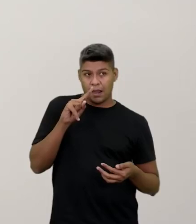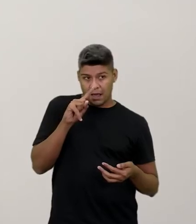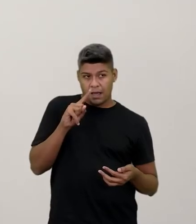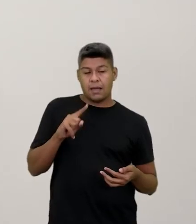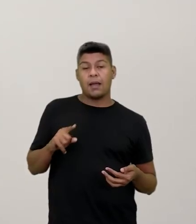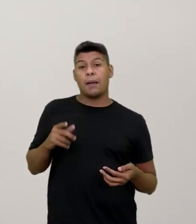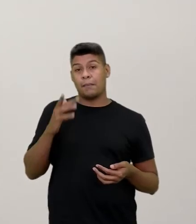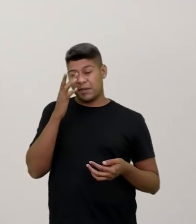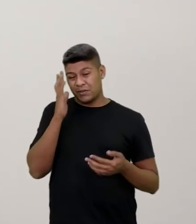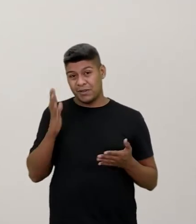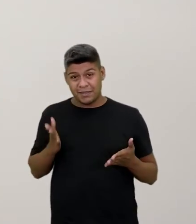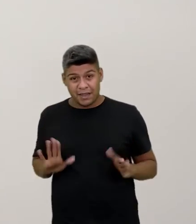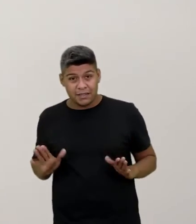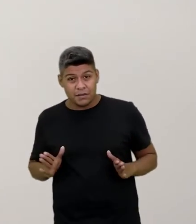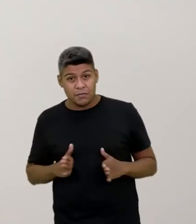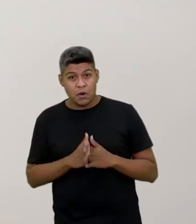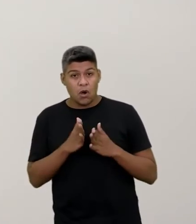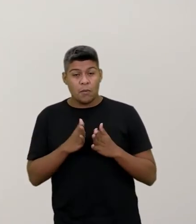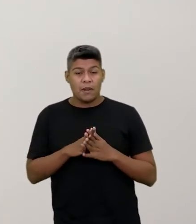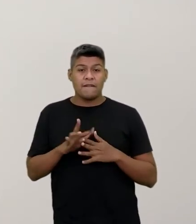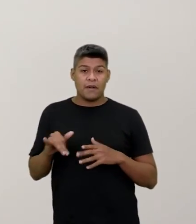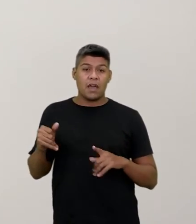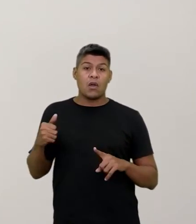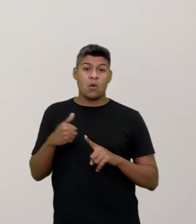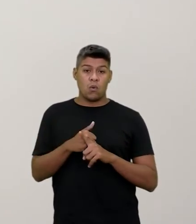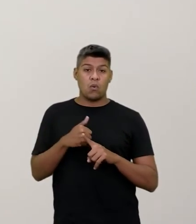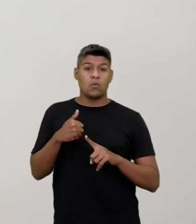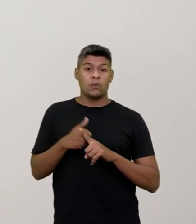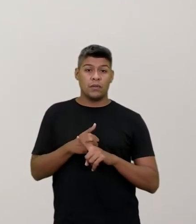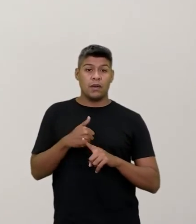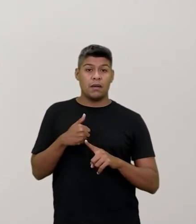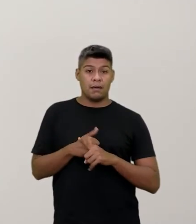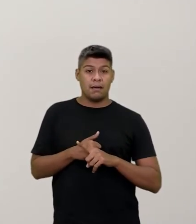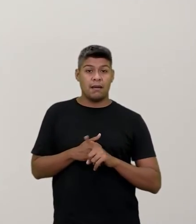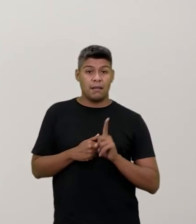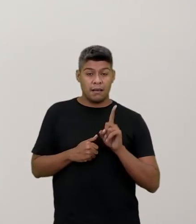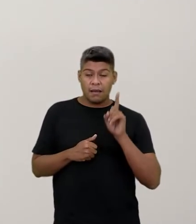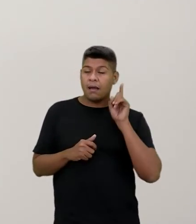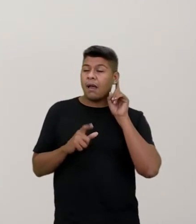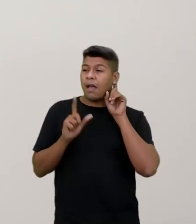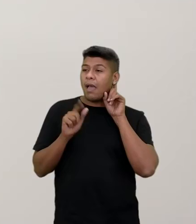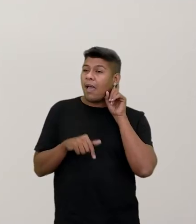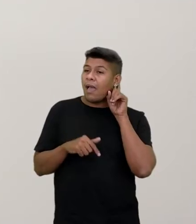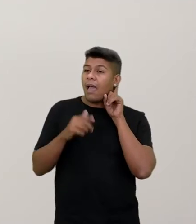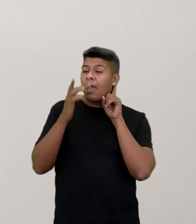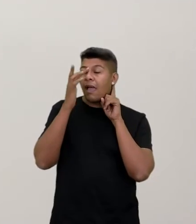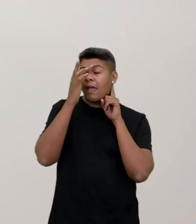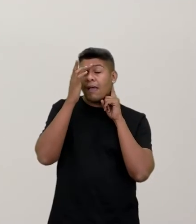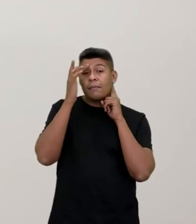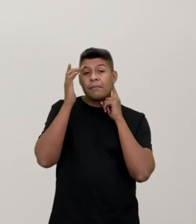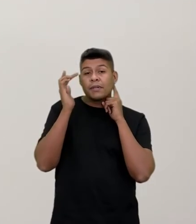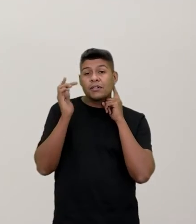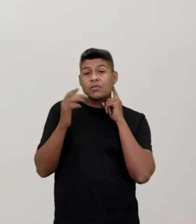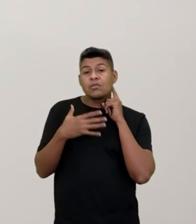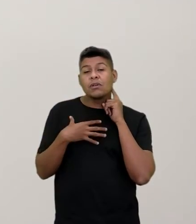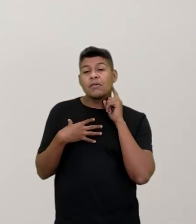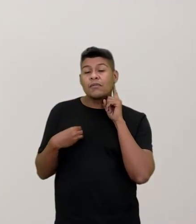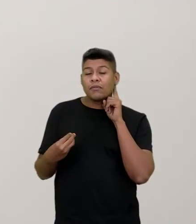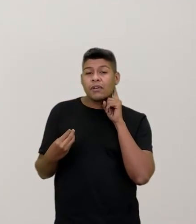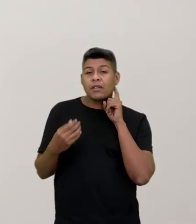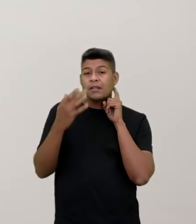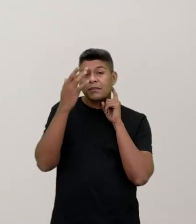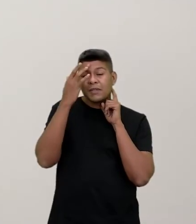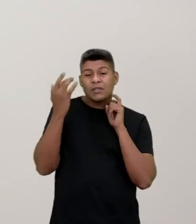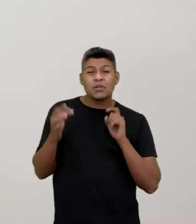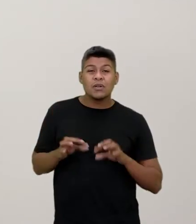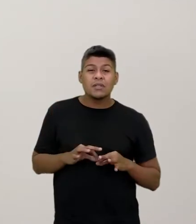lutar nesses diversos estádios de Muay Thai que existem lá, elas são pessoas que são filhas de camponeses,